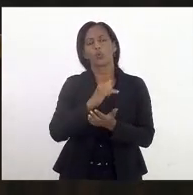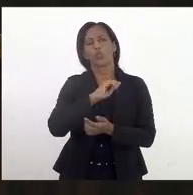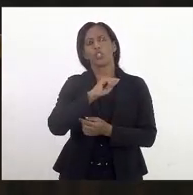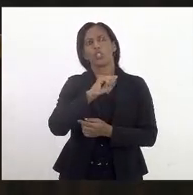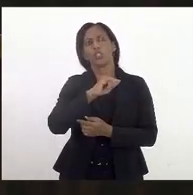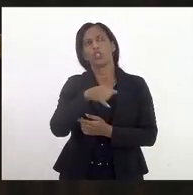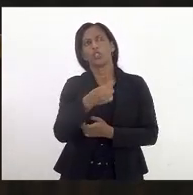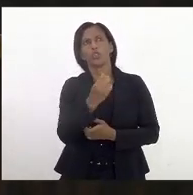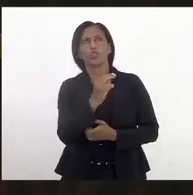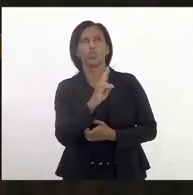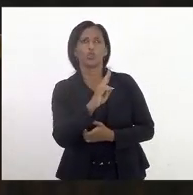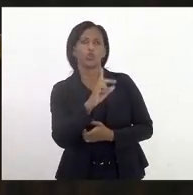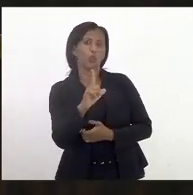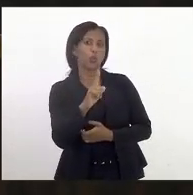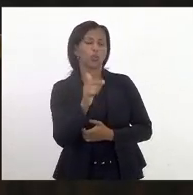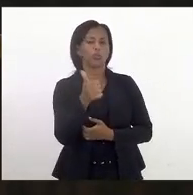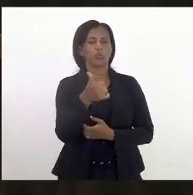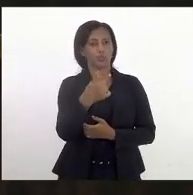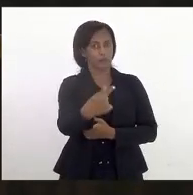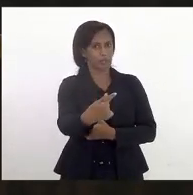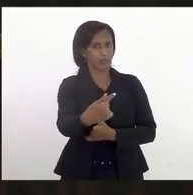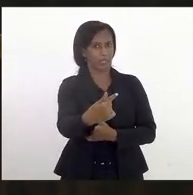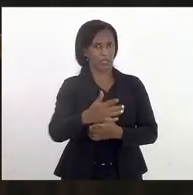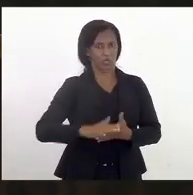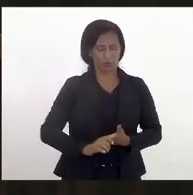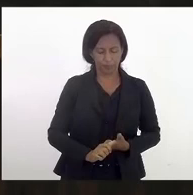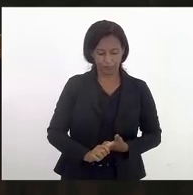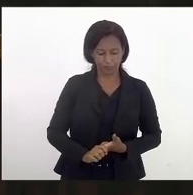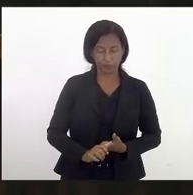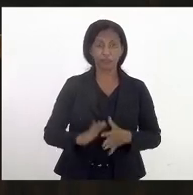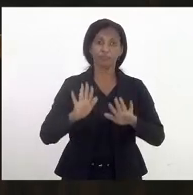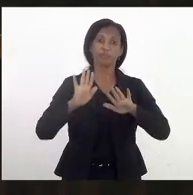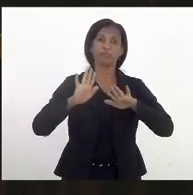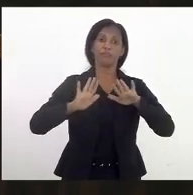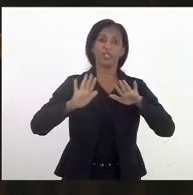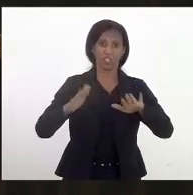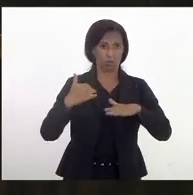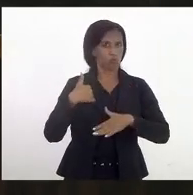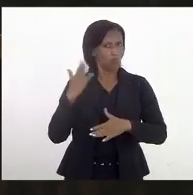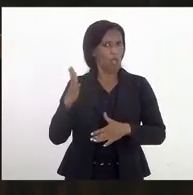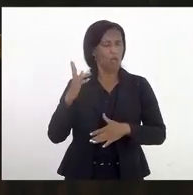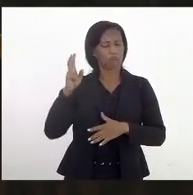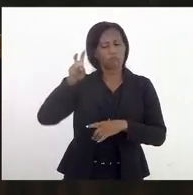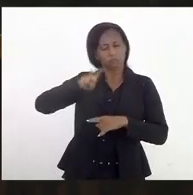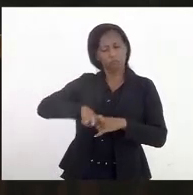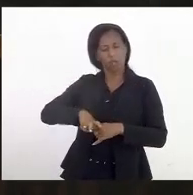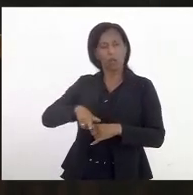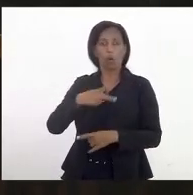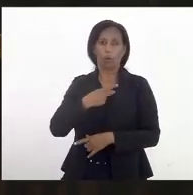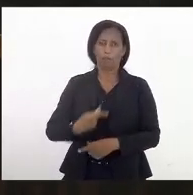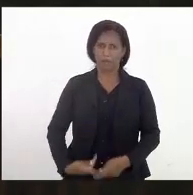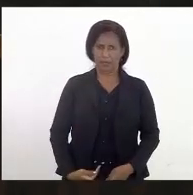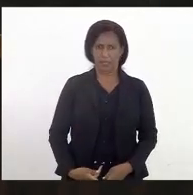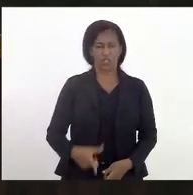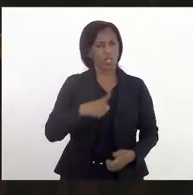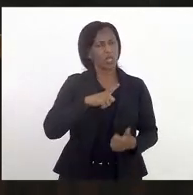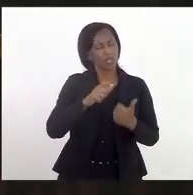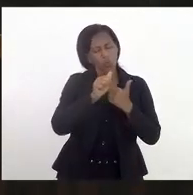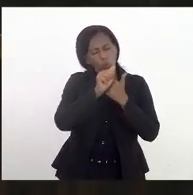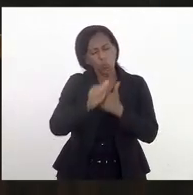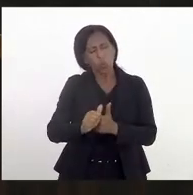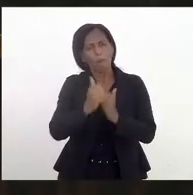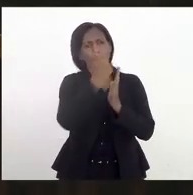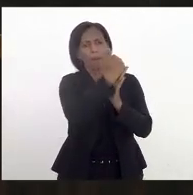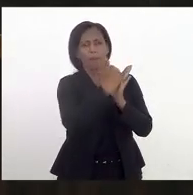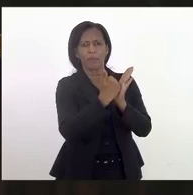obra por acaso a gente já estava interinamente em Julho como presidente e tem todo o acompanhamento do